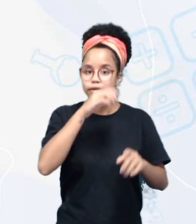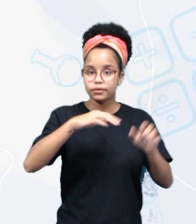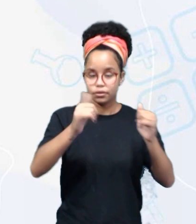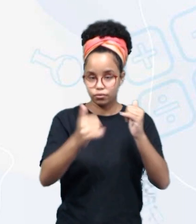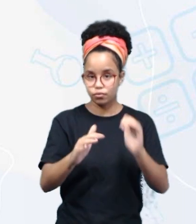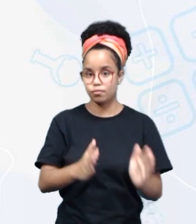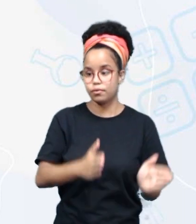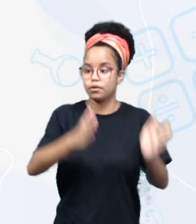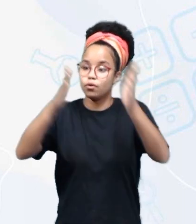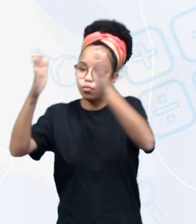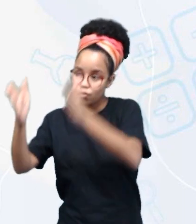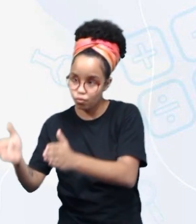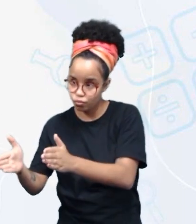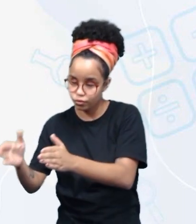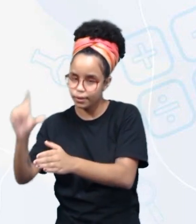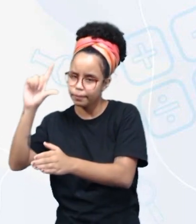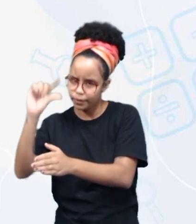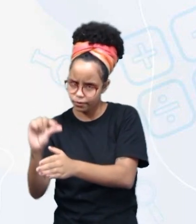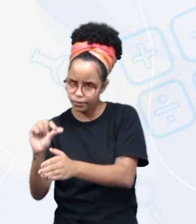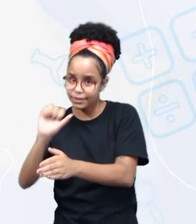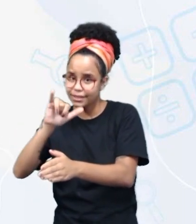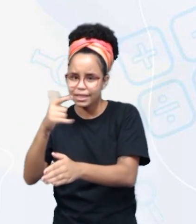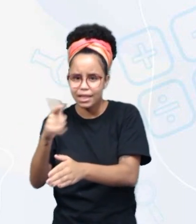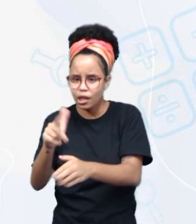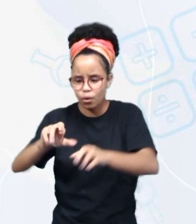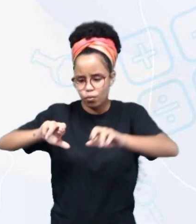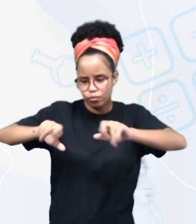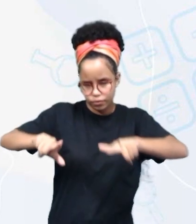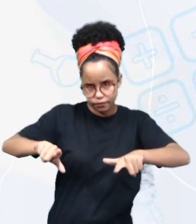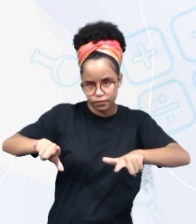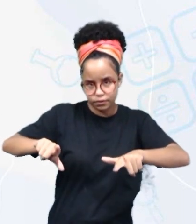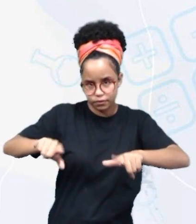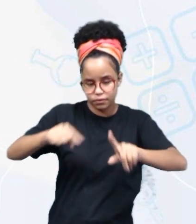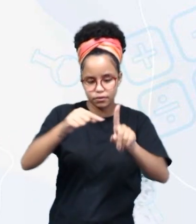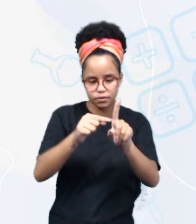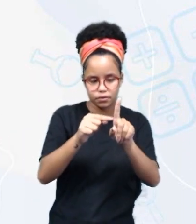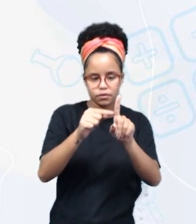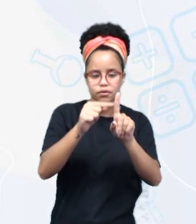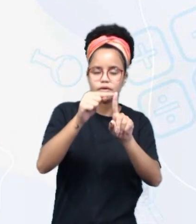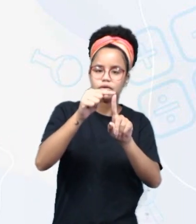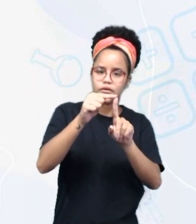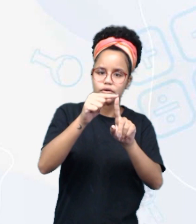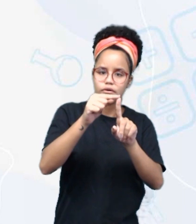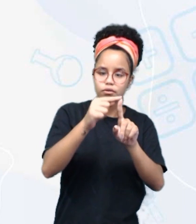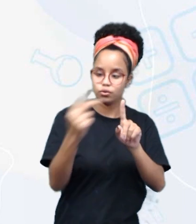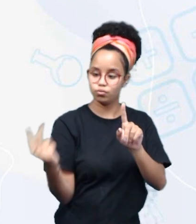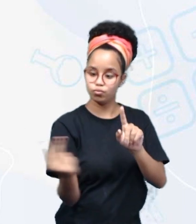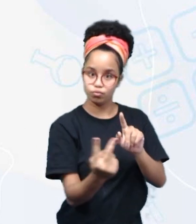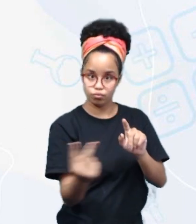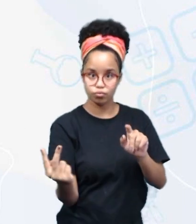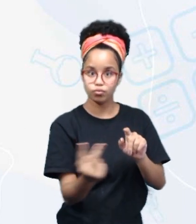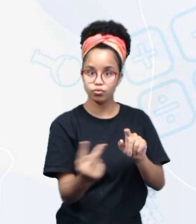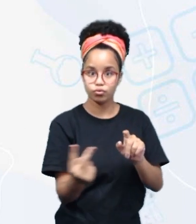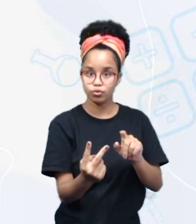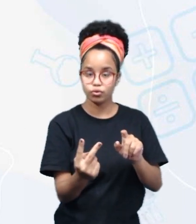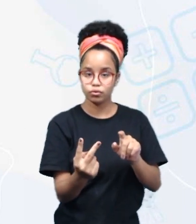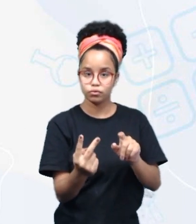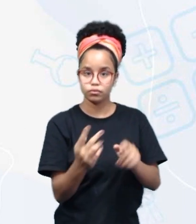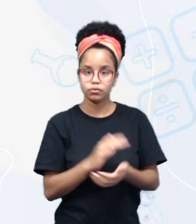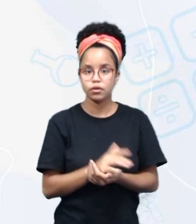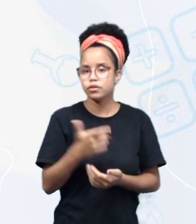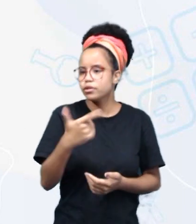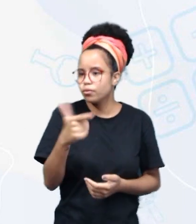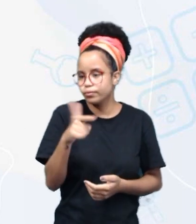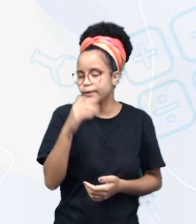Quando não há diferença entre energia cinética, entre a temperatura de dois corpos, não